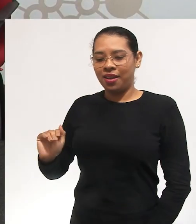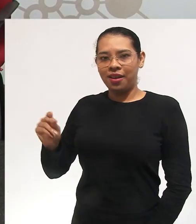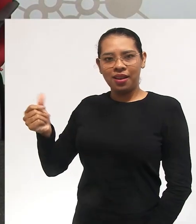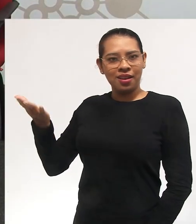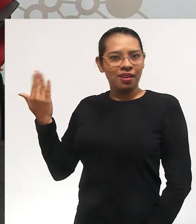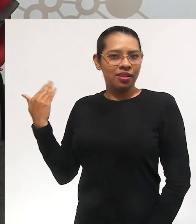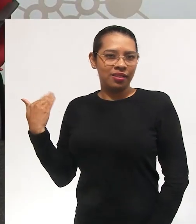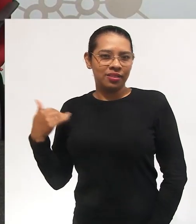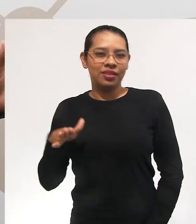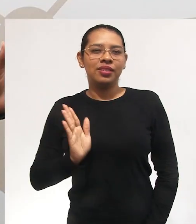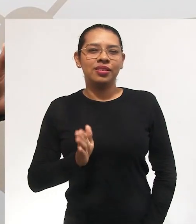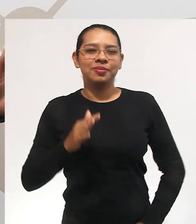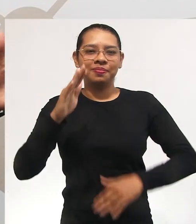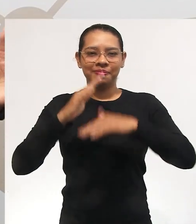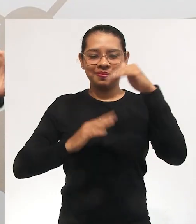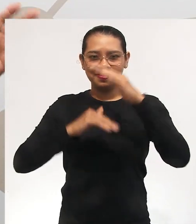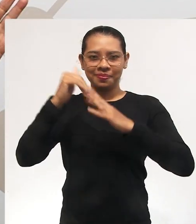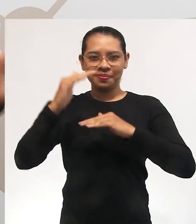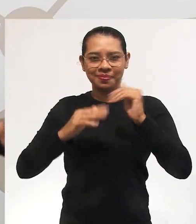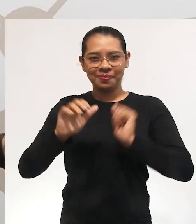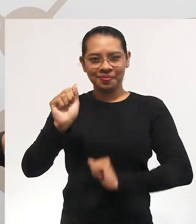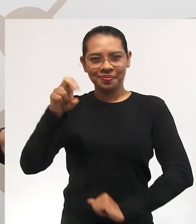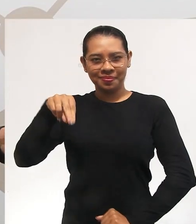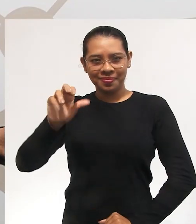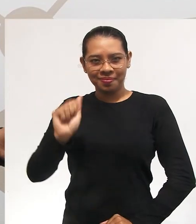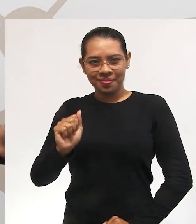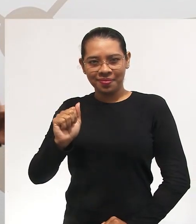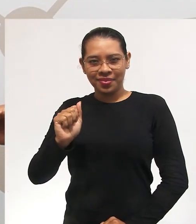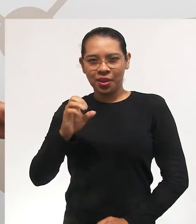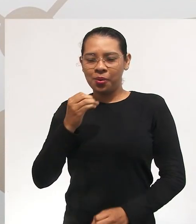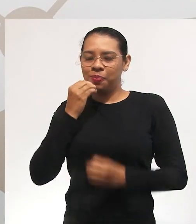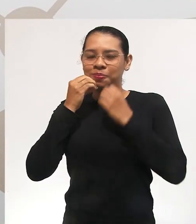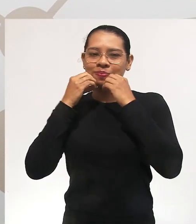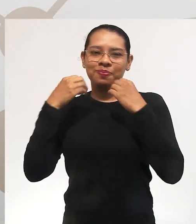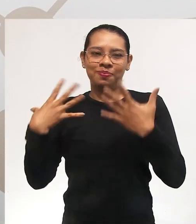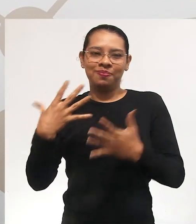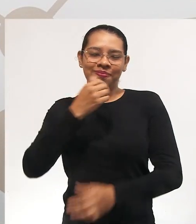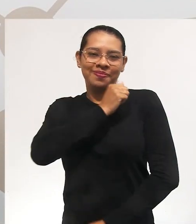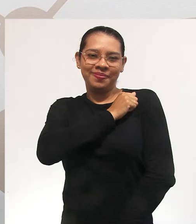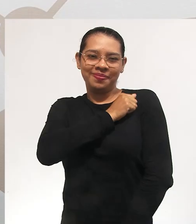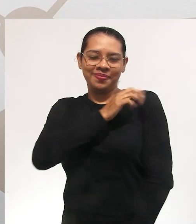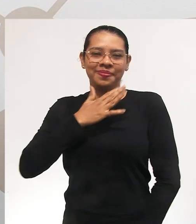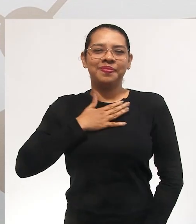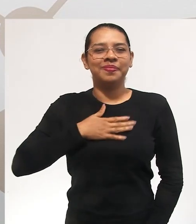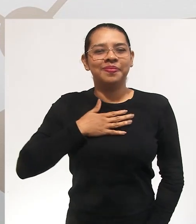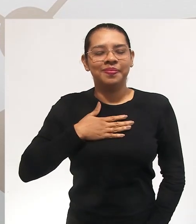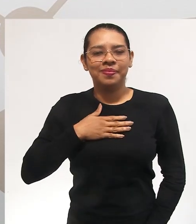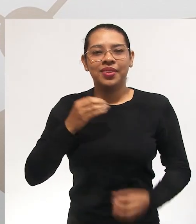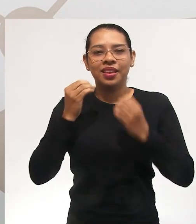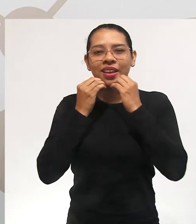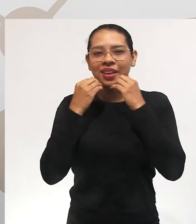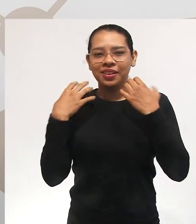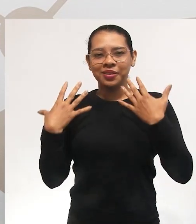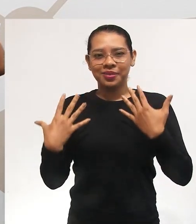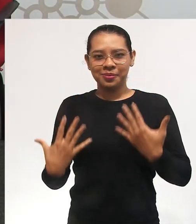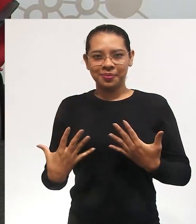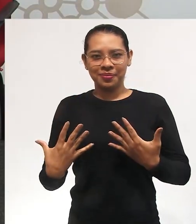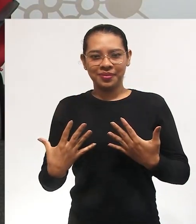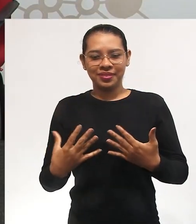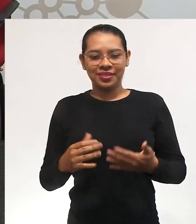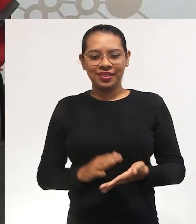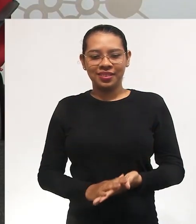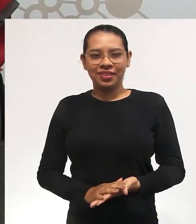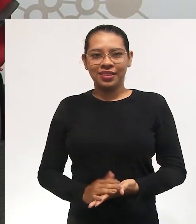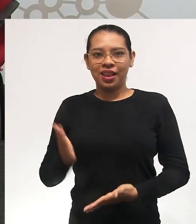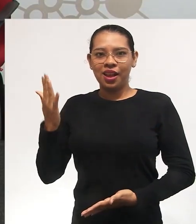né? A menininha ficou lá atrás, agora é a profissional Ana Cláudia. E eu tenho muito orgulho da minha aluna, gente. Oh, meu Deus.